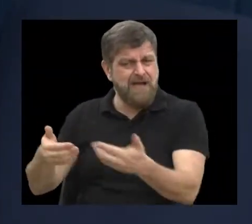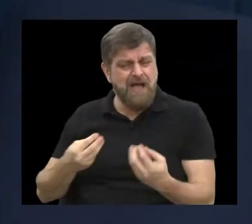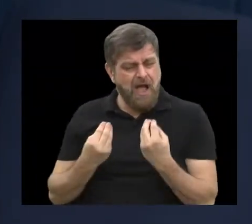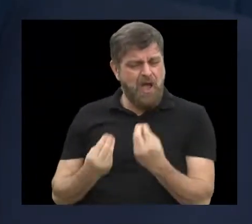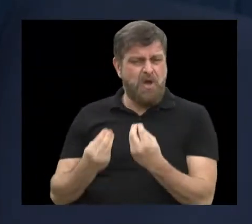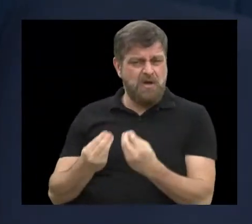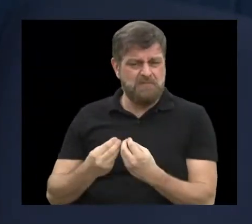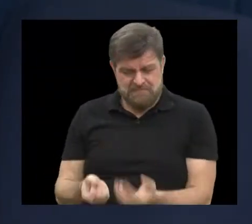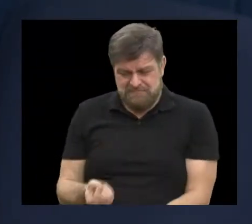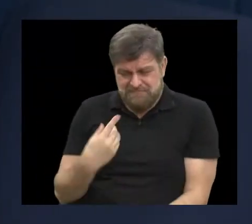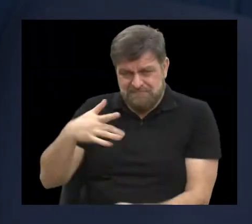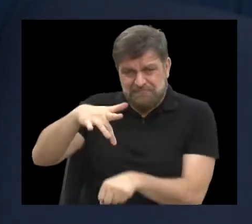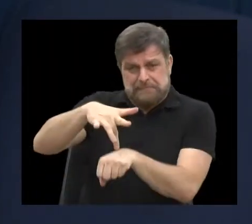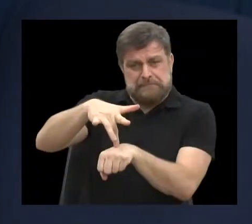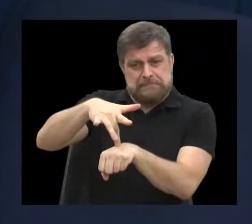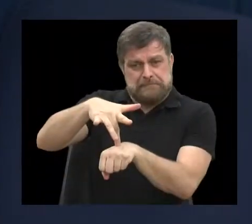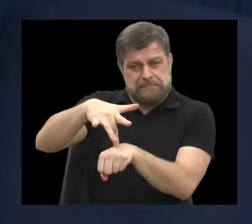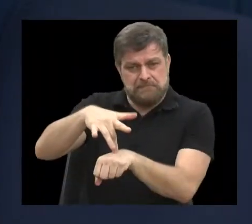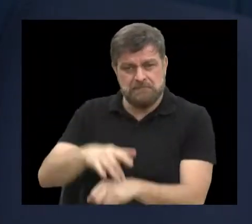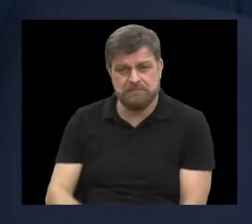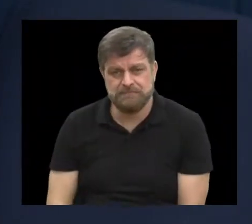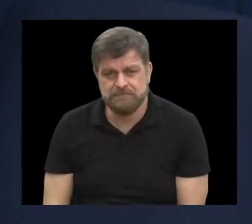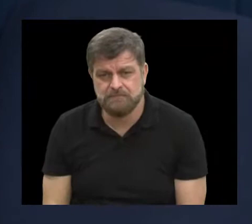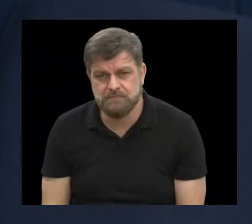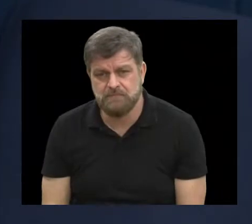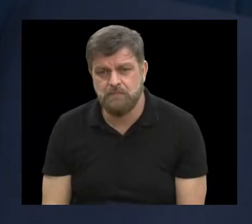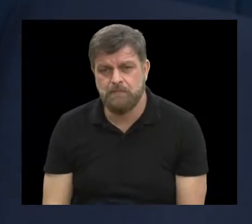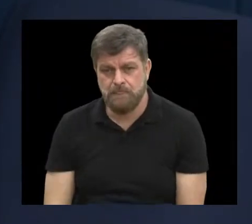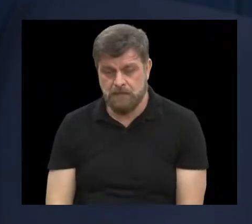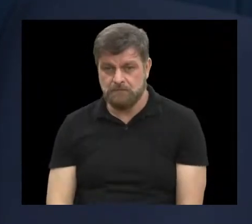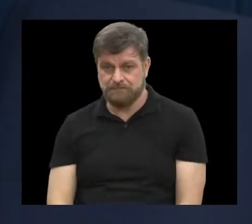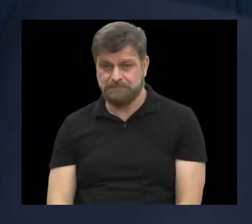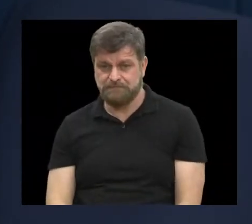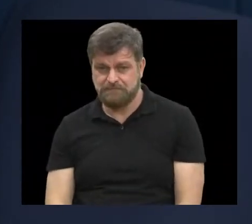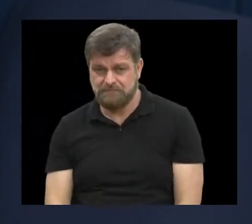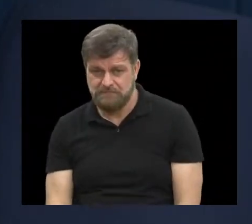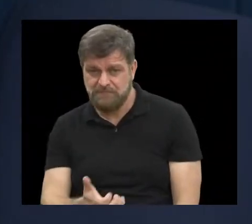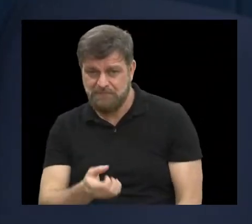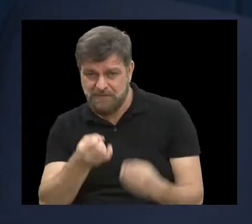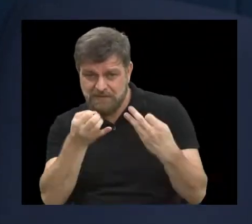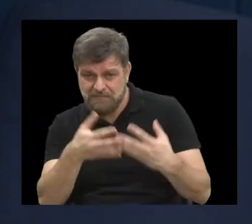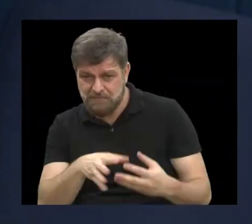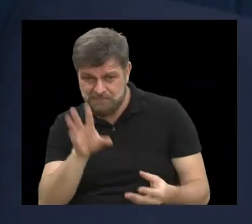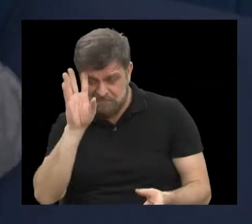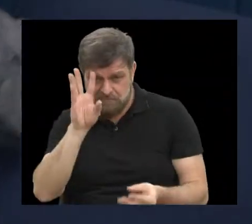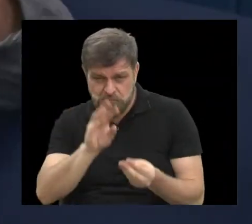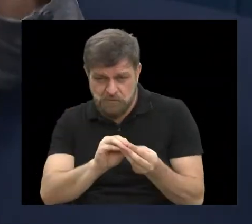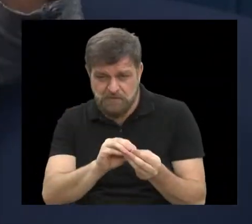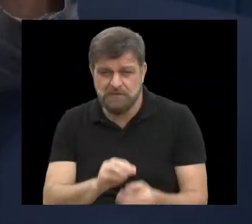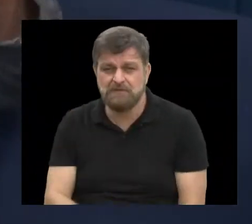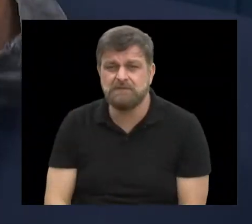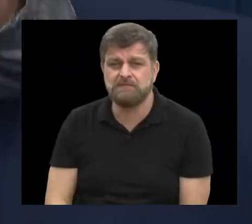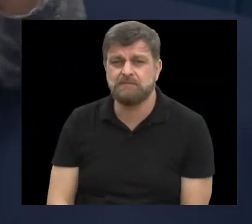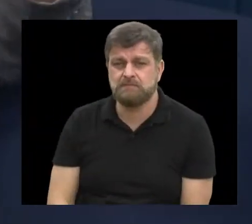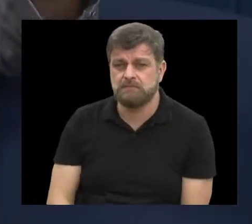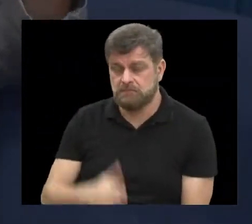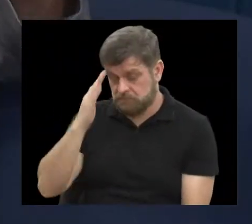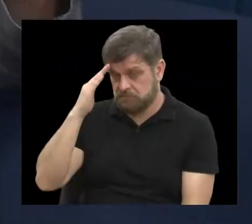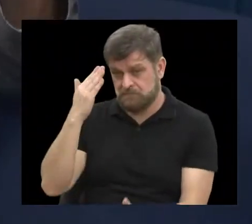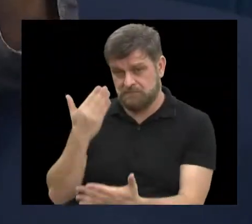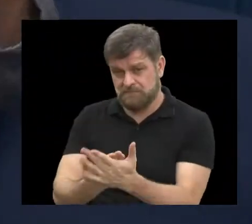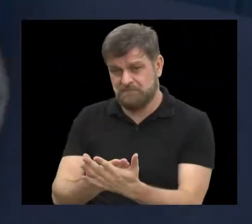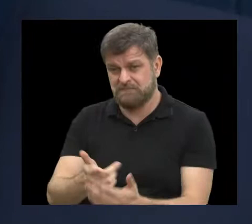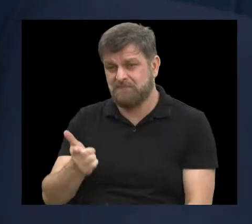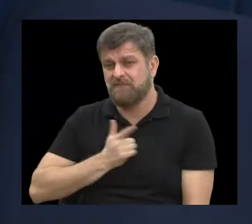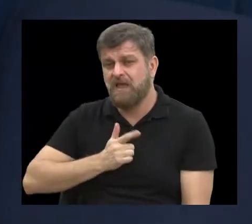negócio meio vago, né? Uma vez então, deixa eu explicar. Eu acredito, só concluir, né? Eu acredito que deve ter feito